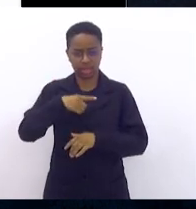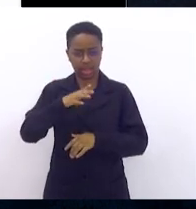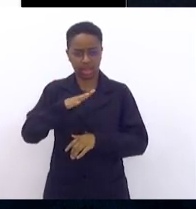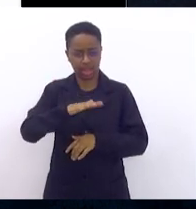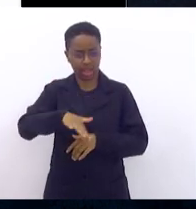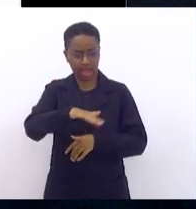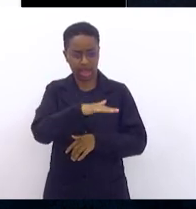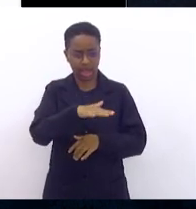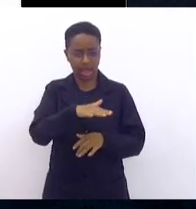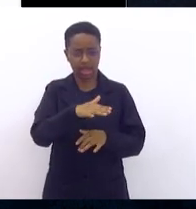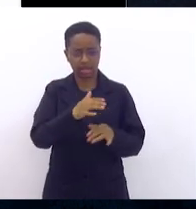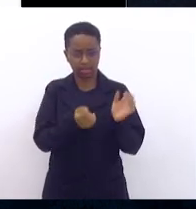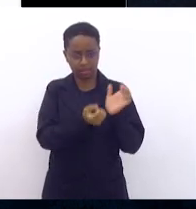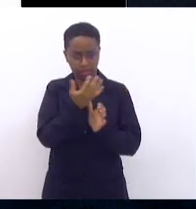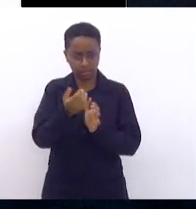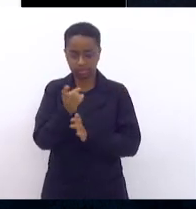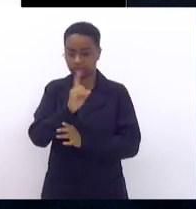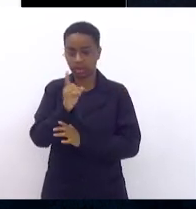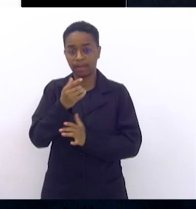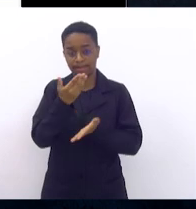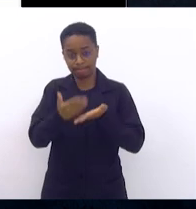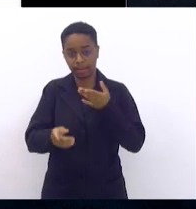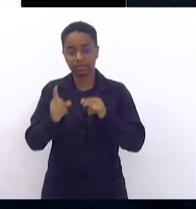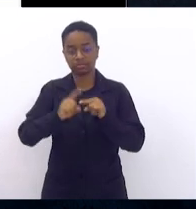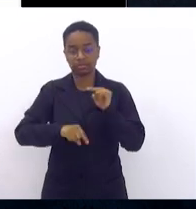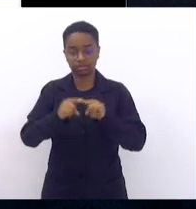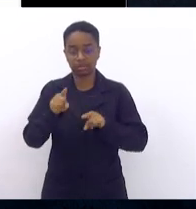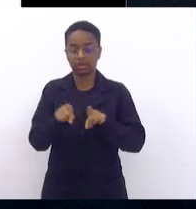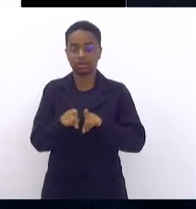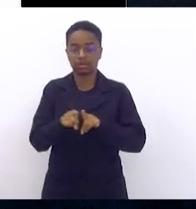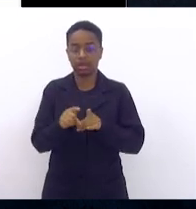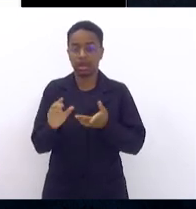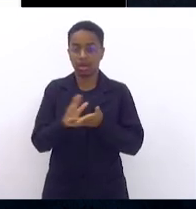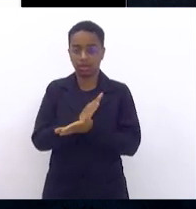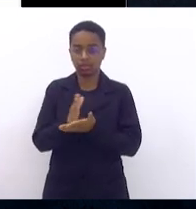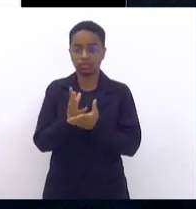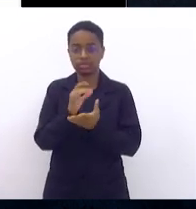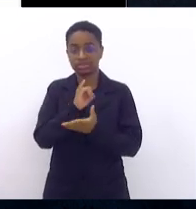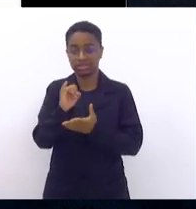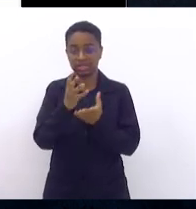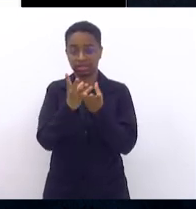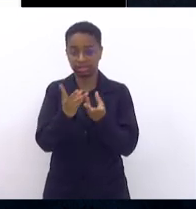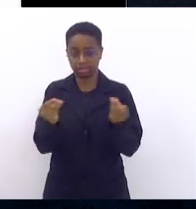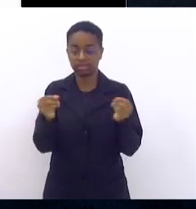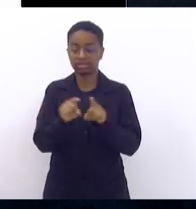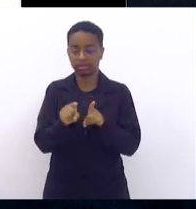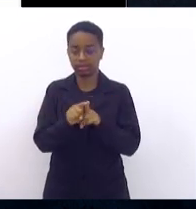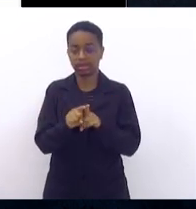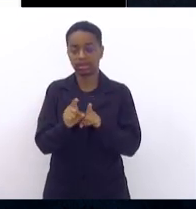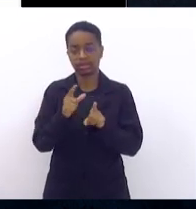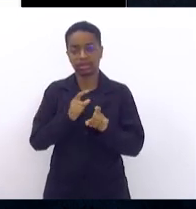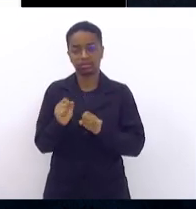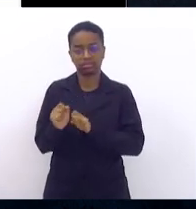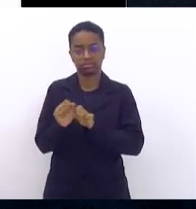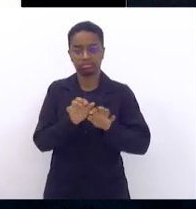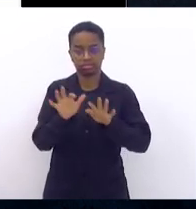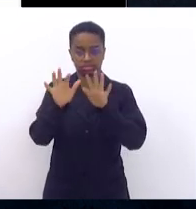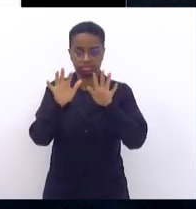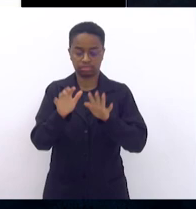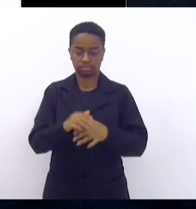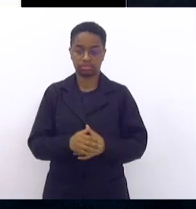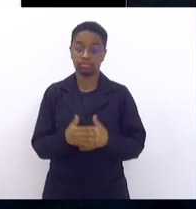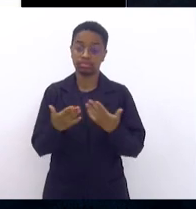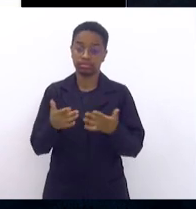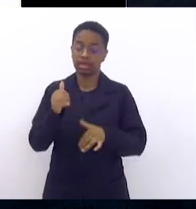você tá perdendo o material né e ele em alguns deles ao degradar também tem emissões Então esta avaliação mais